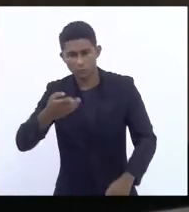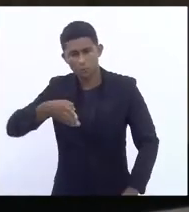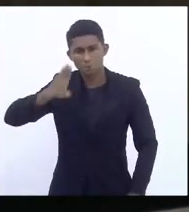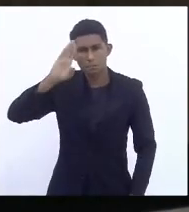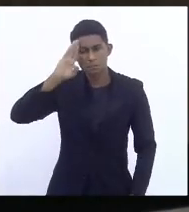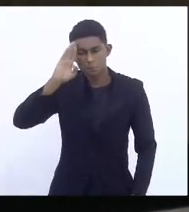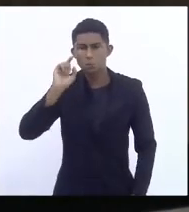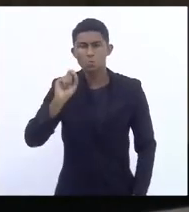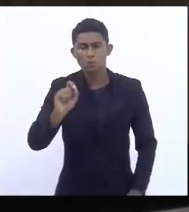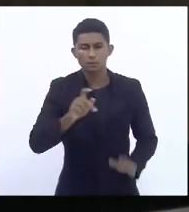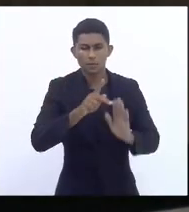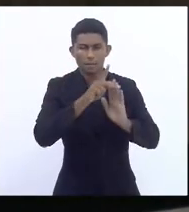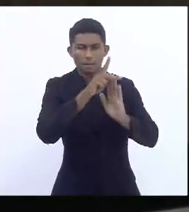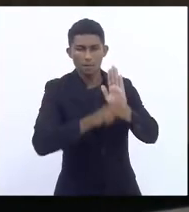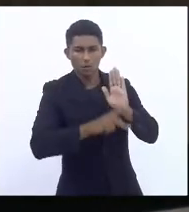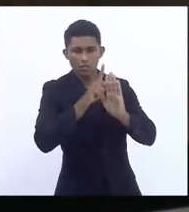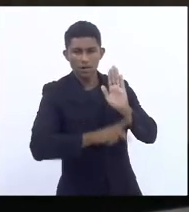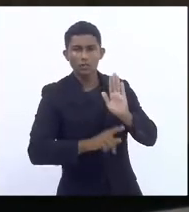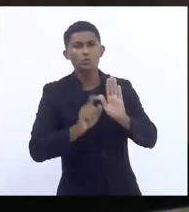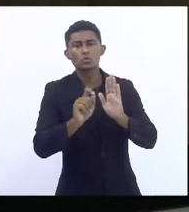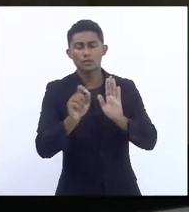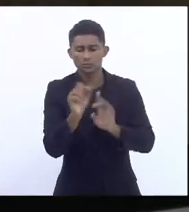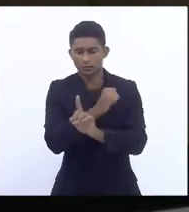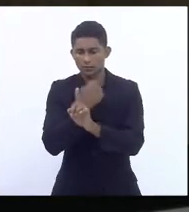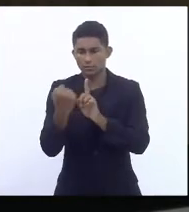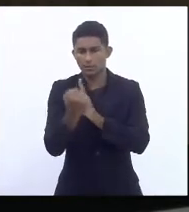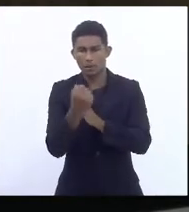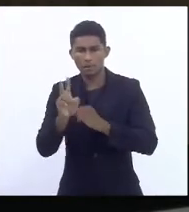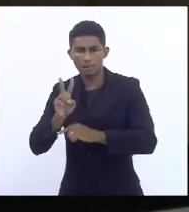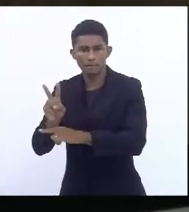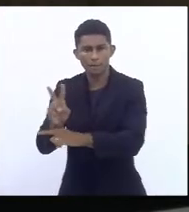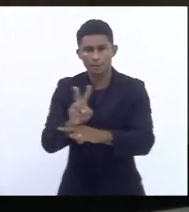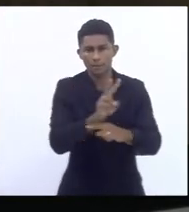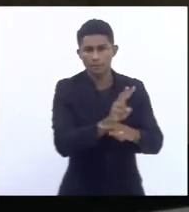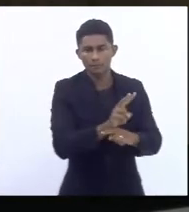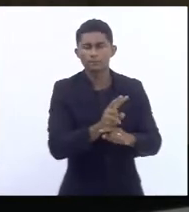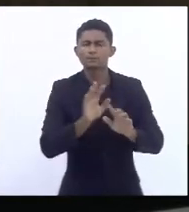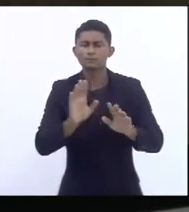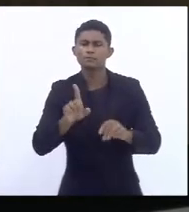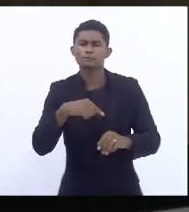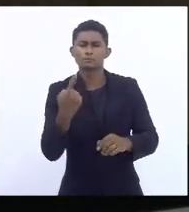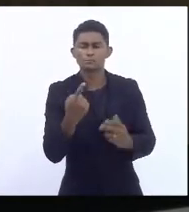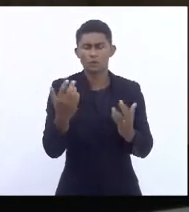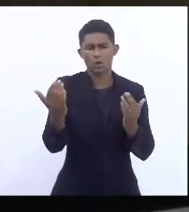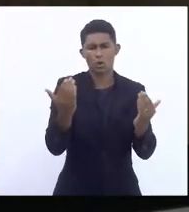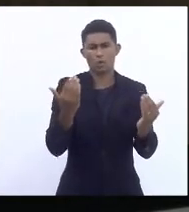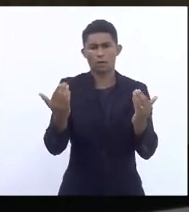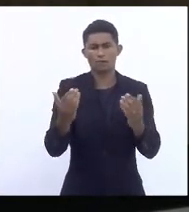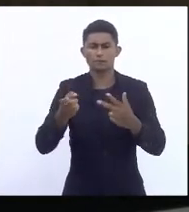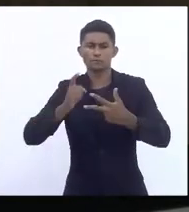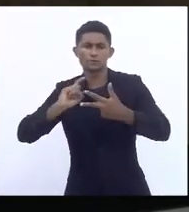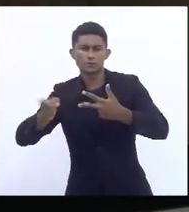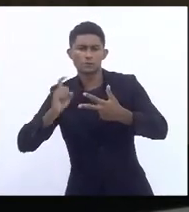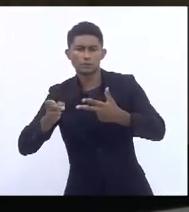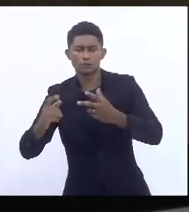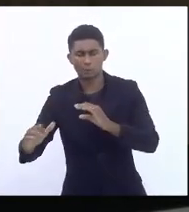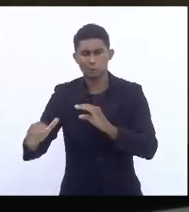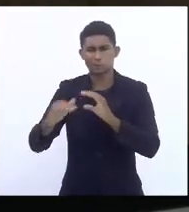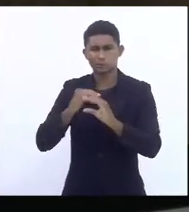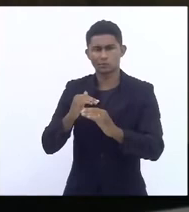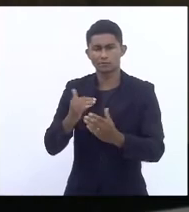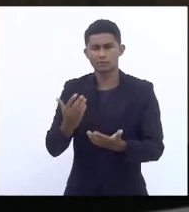Projeto de Proteção Social. E quando nós comparamos a mensagem que veio do Executivo